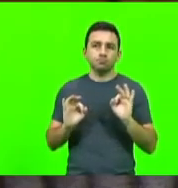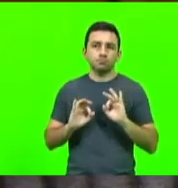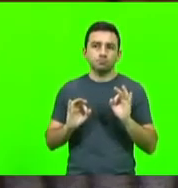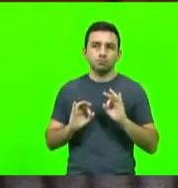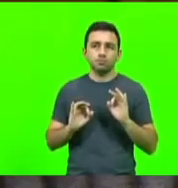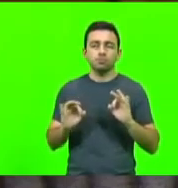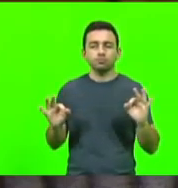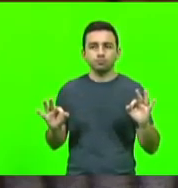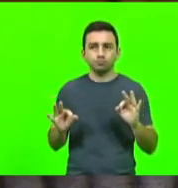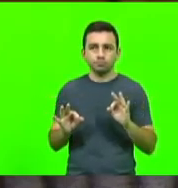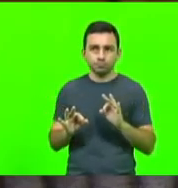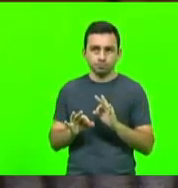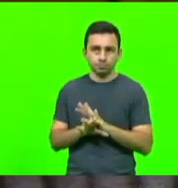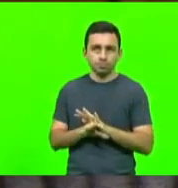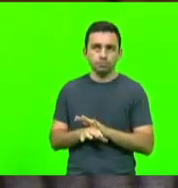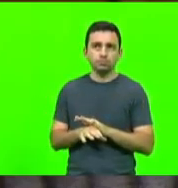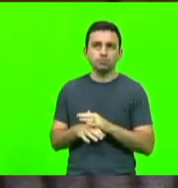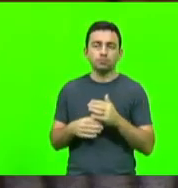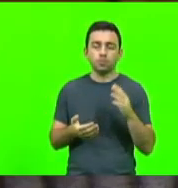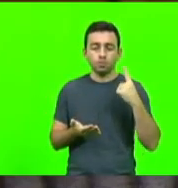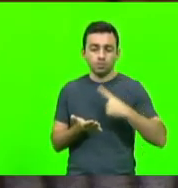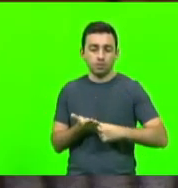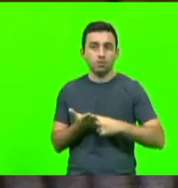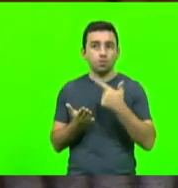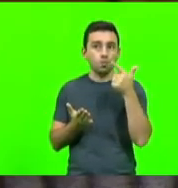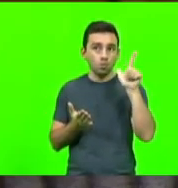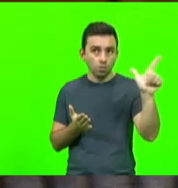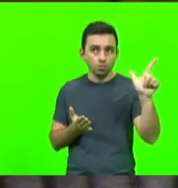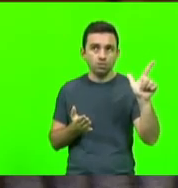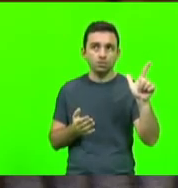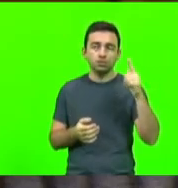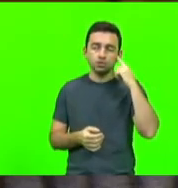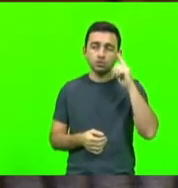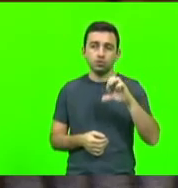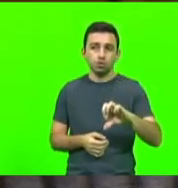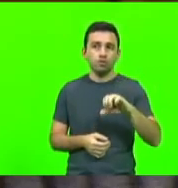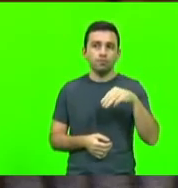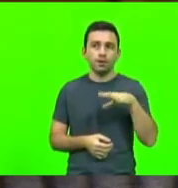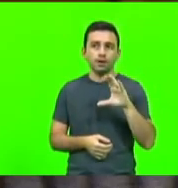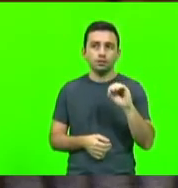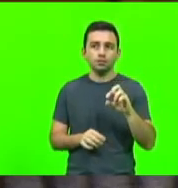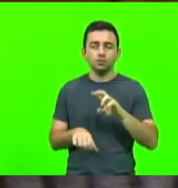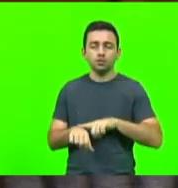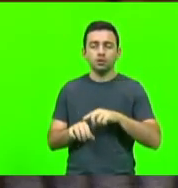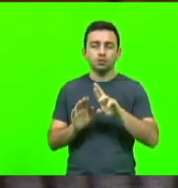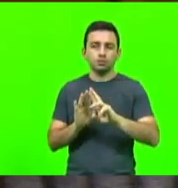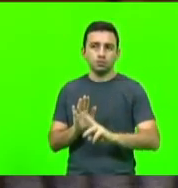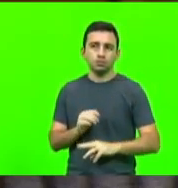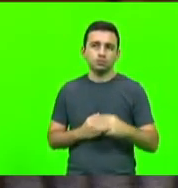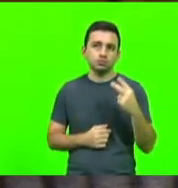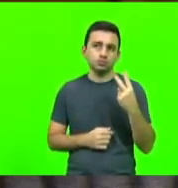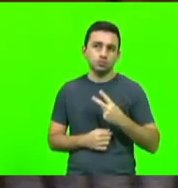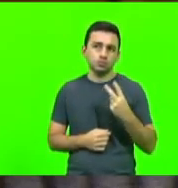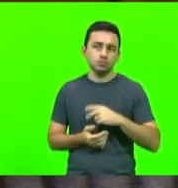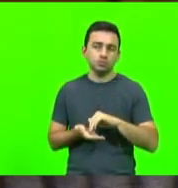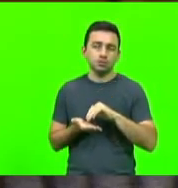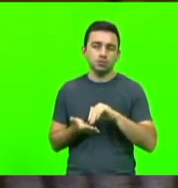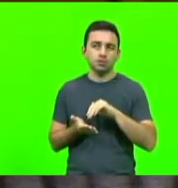a presente, o senhor presidente convocou outra ordinária para o dia 9 de março, horário regimental, para constar o segundo secretário lavrou